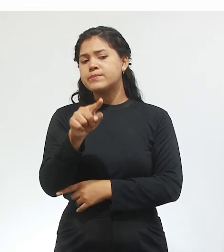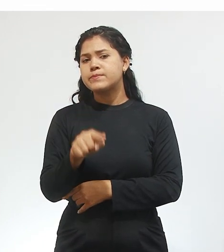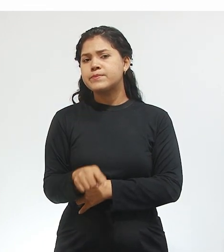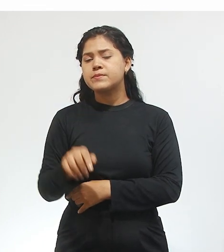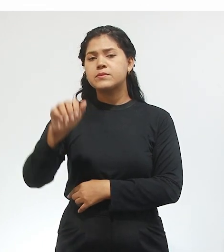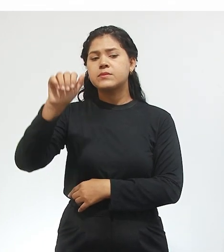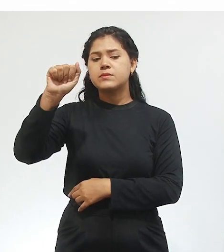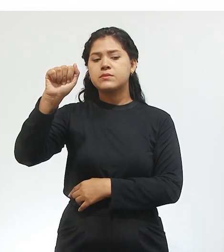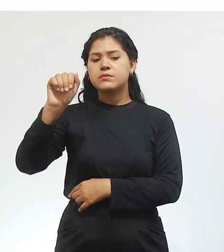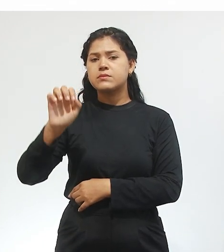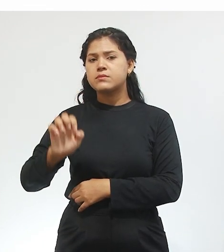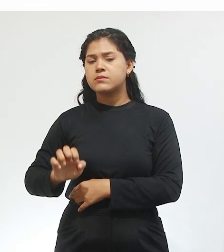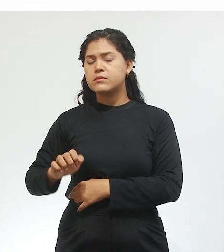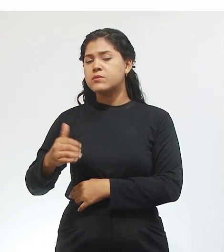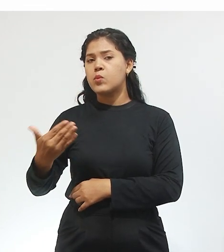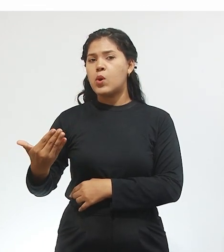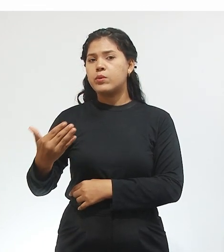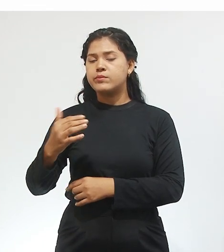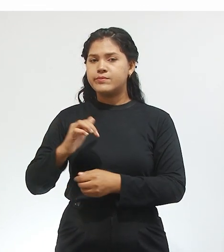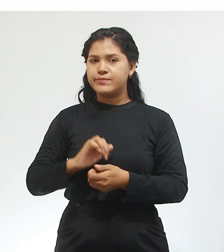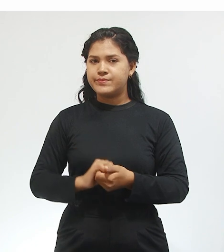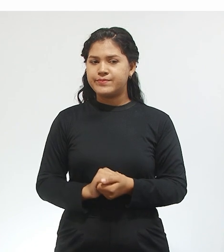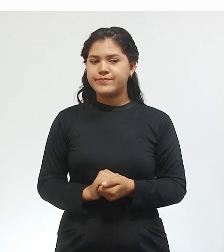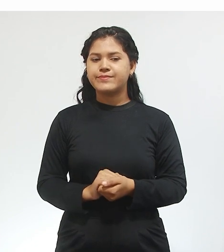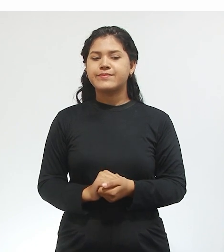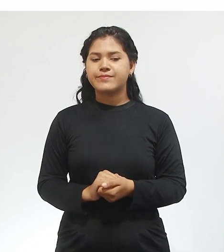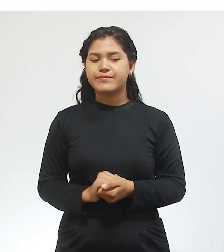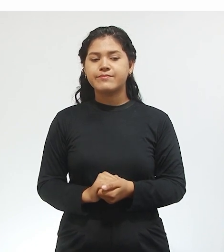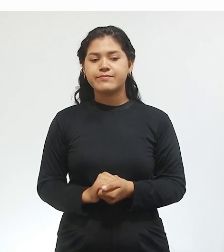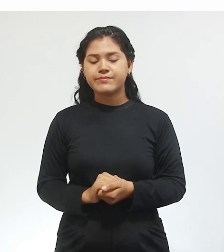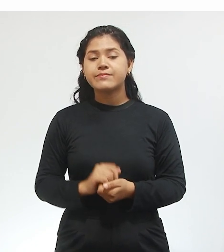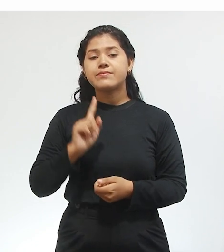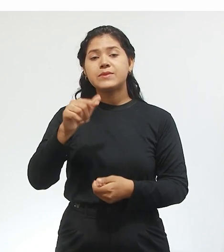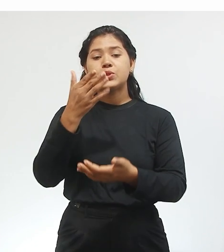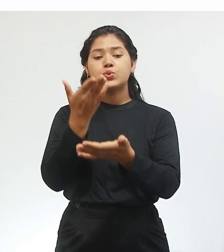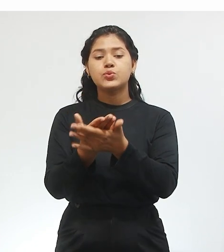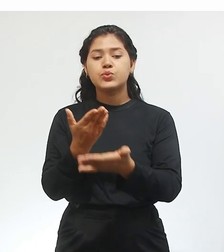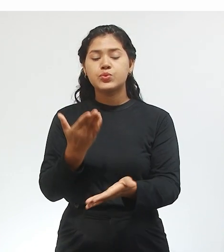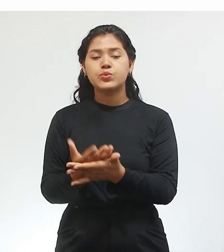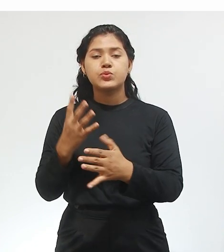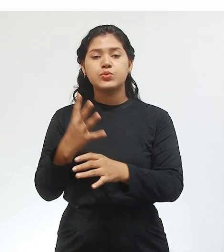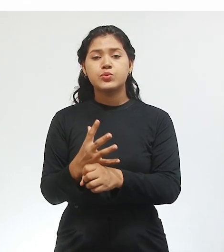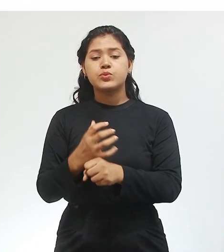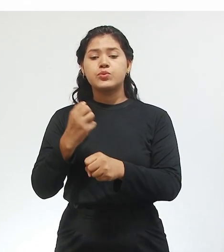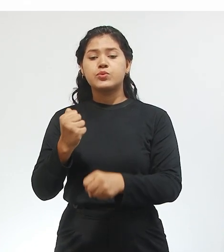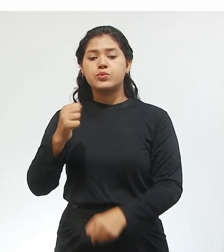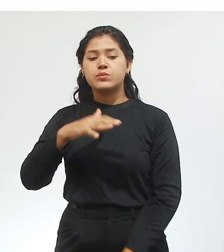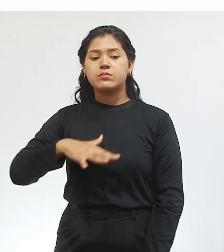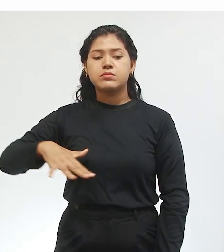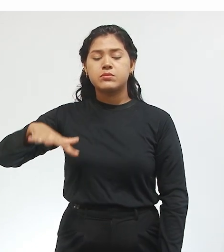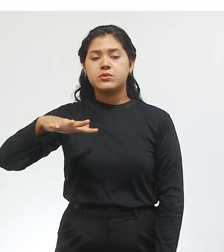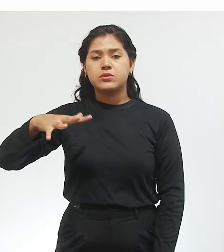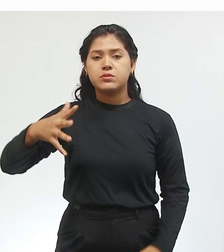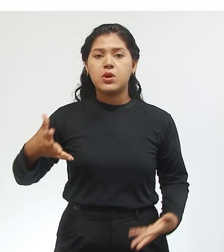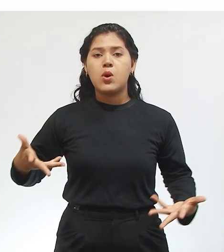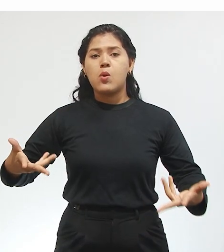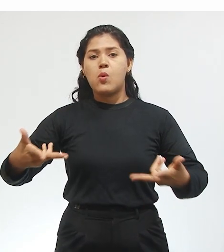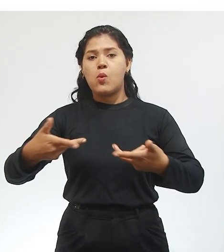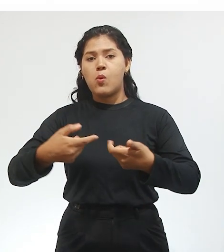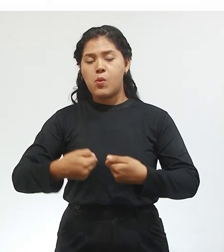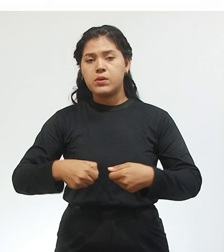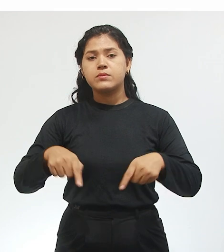seria a resposta? É estudado pela contabilidade nos seus aspectos qualitativos e